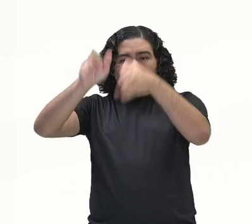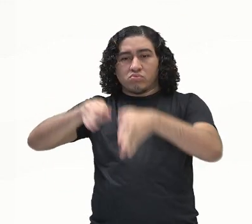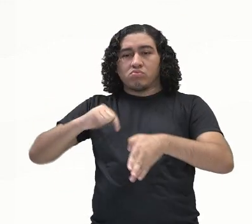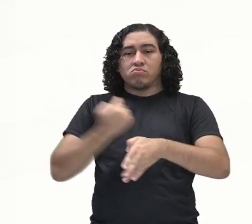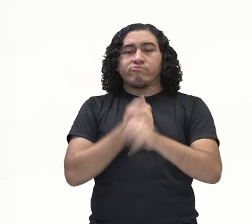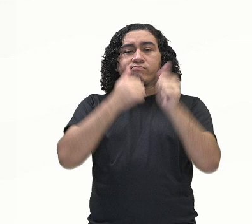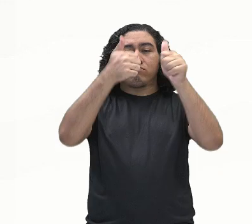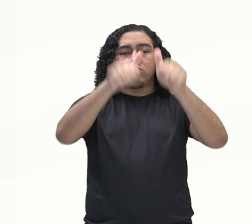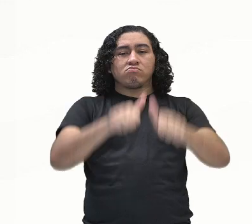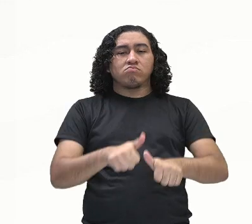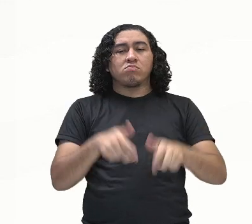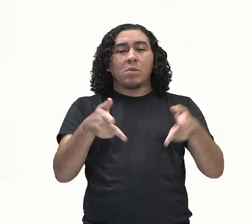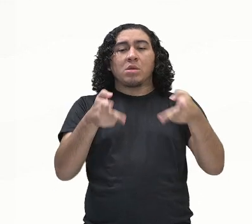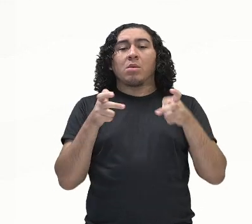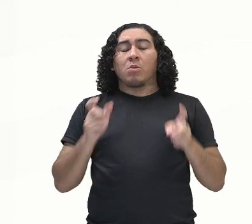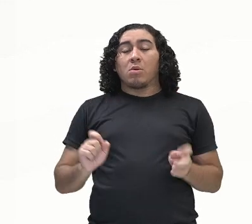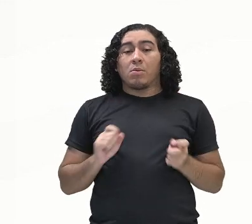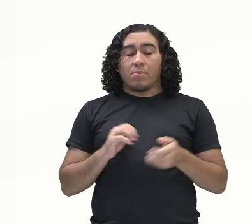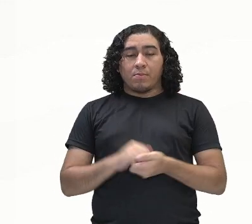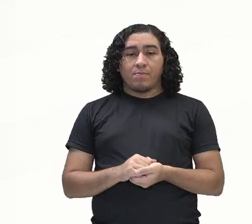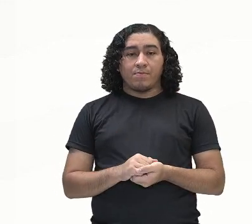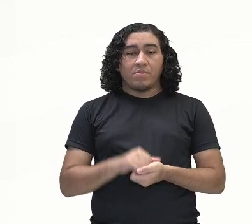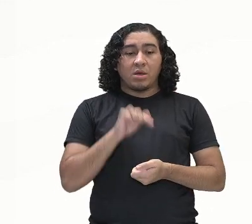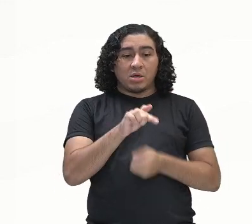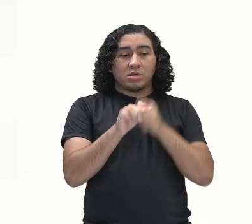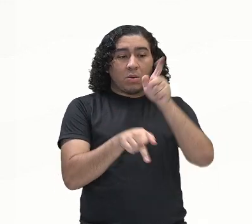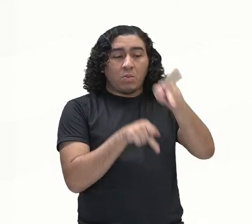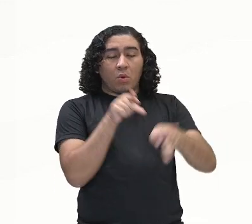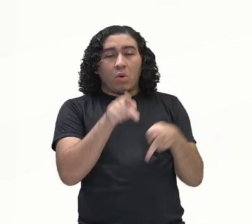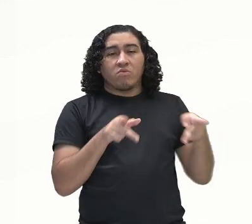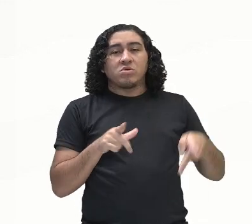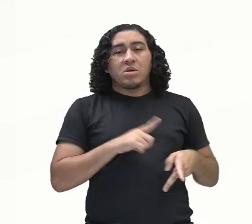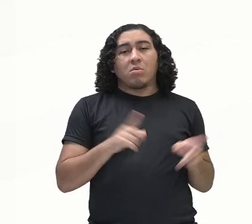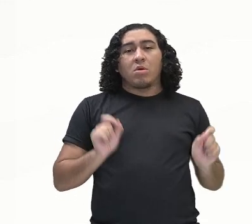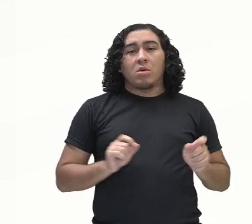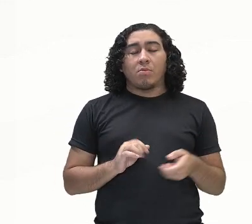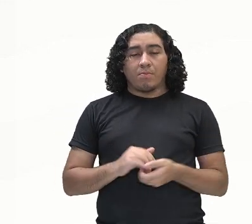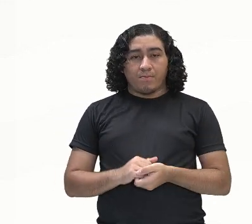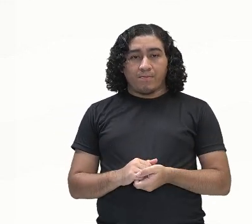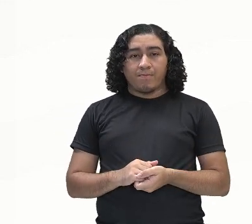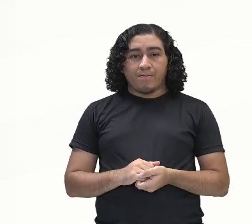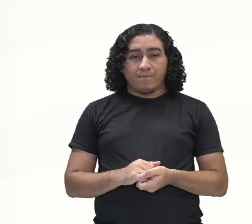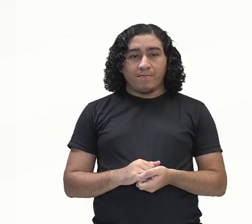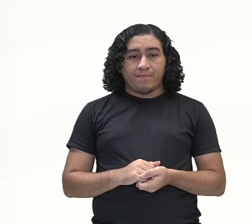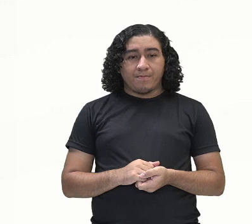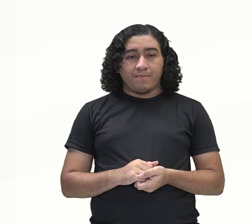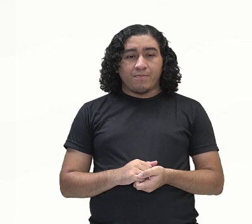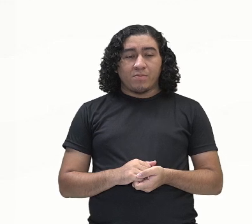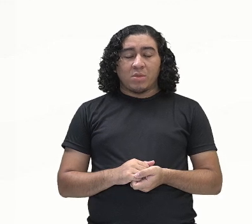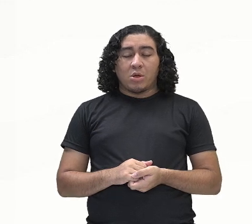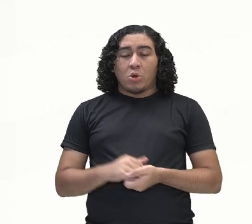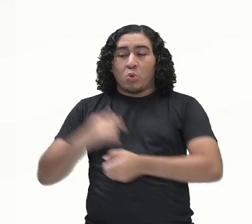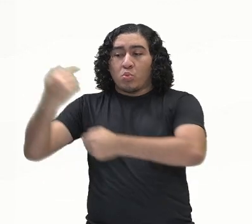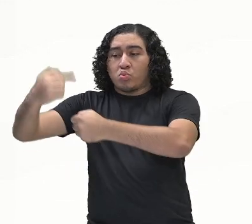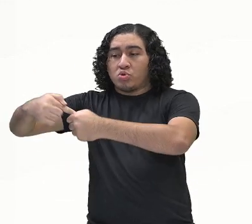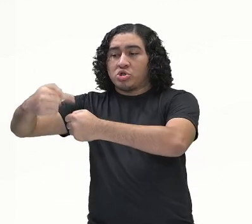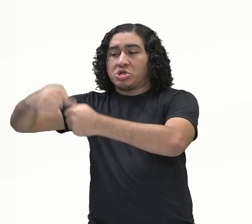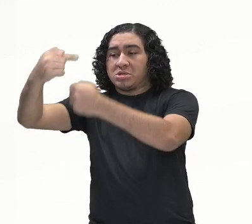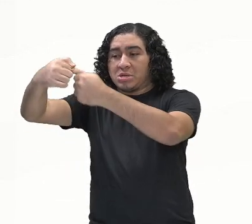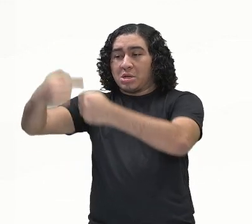essa população ela acabou saindo ali de alguns municípios,